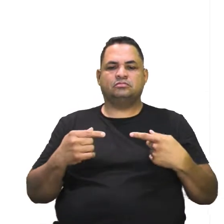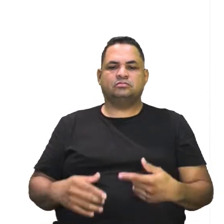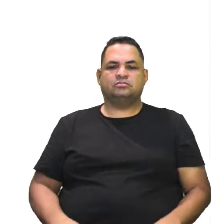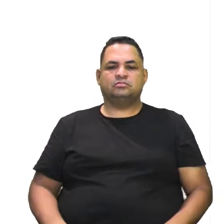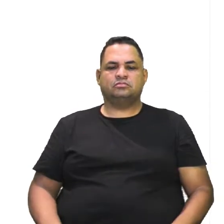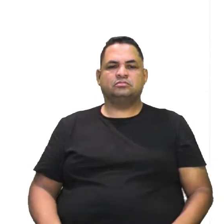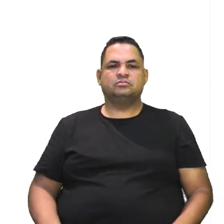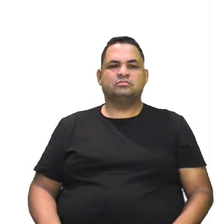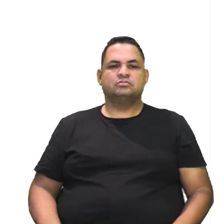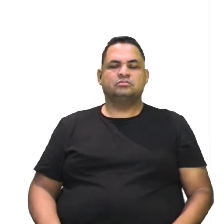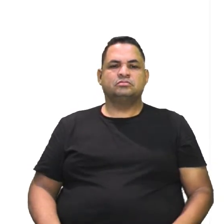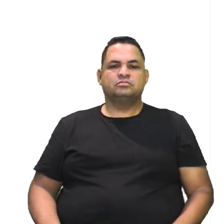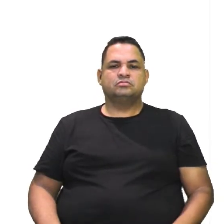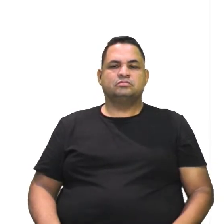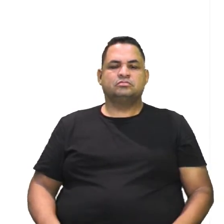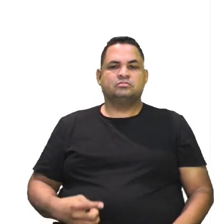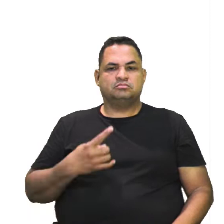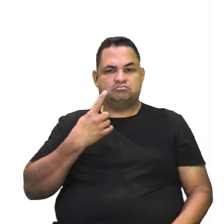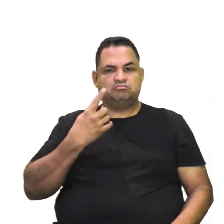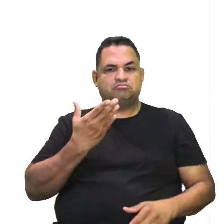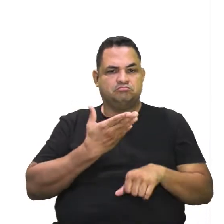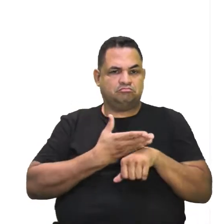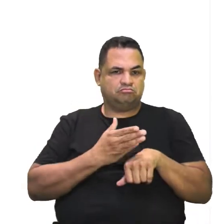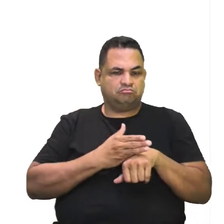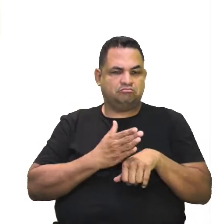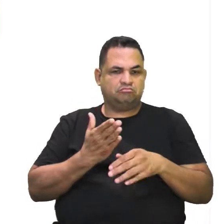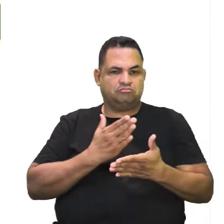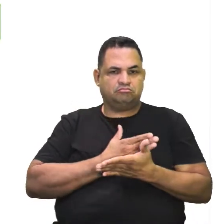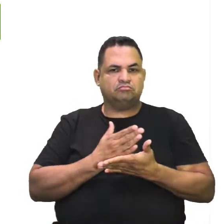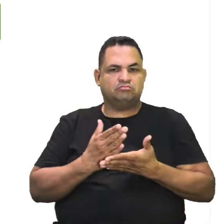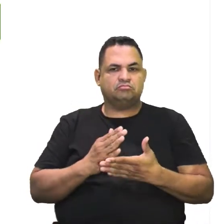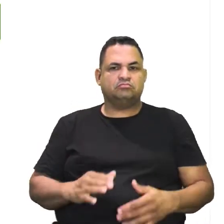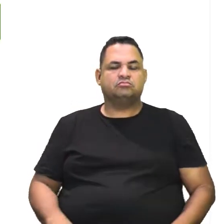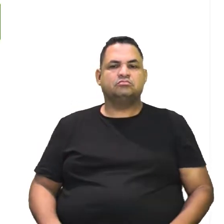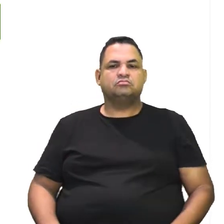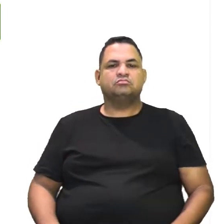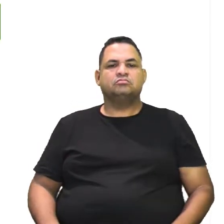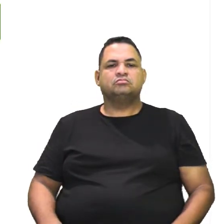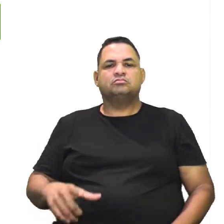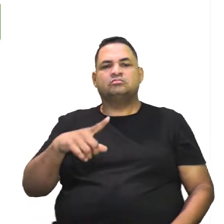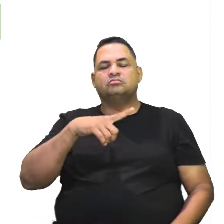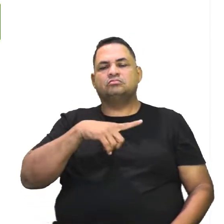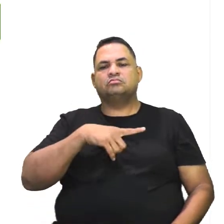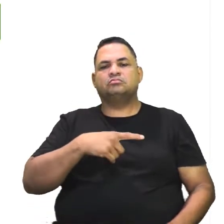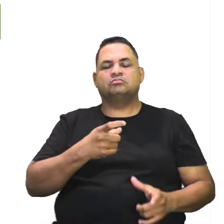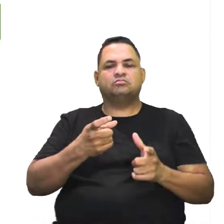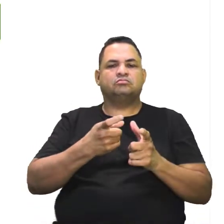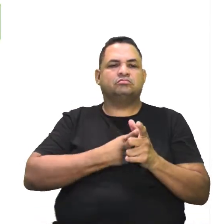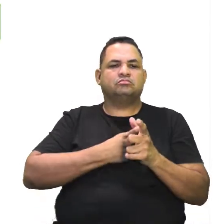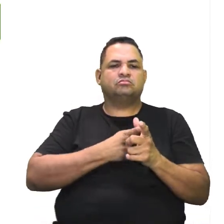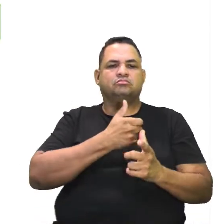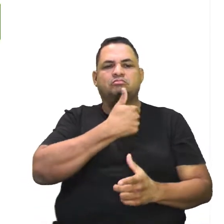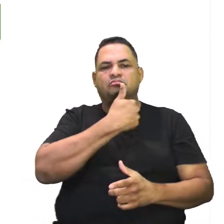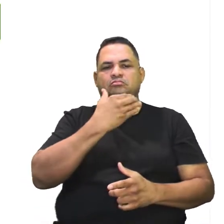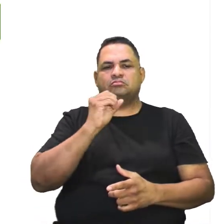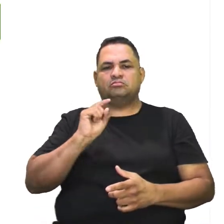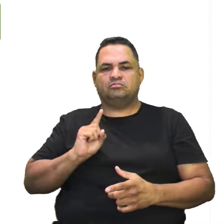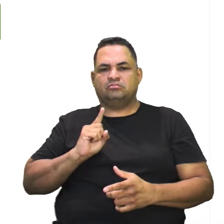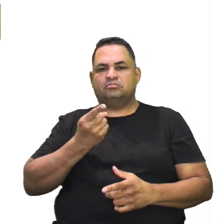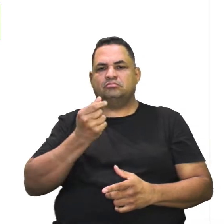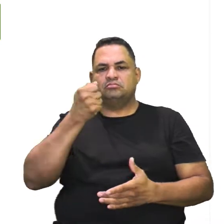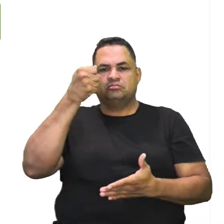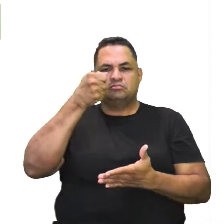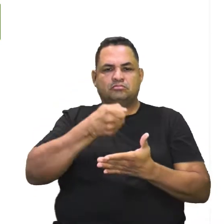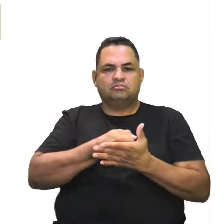a outra. Então vamos lá, vamos ver uma situação prática? Vamos começar assim? Vamos lá. Considere uma dívida de